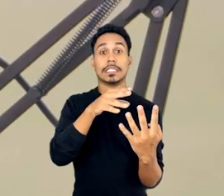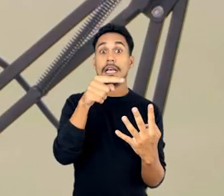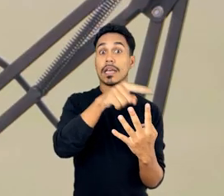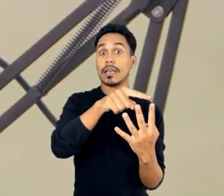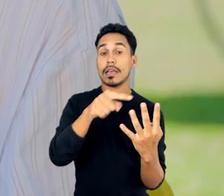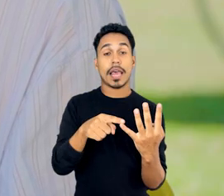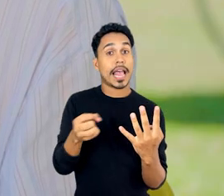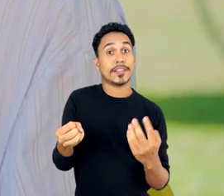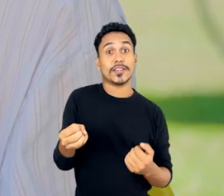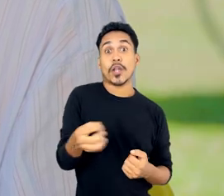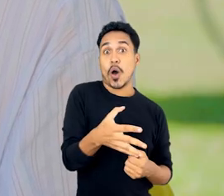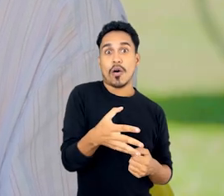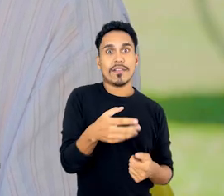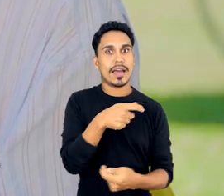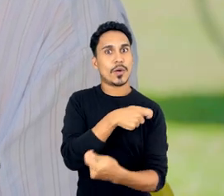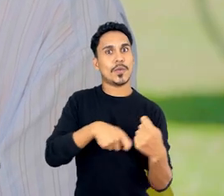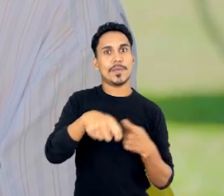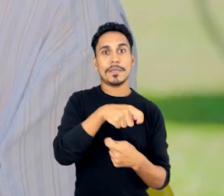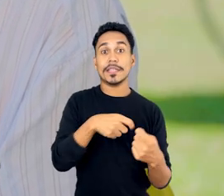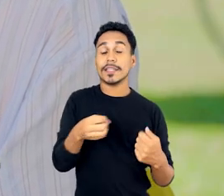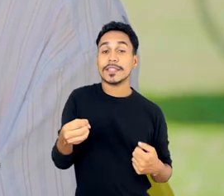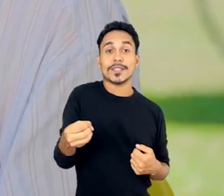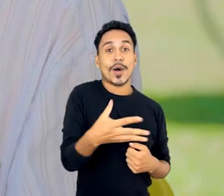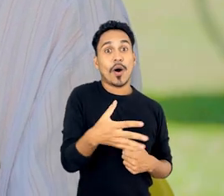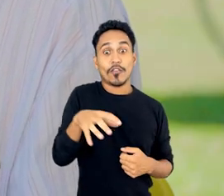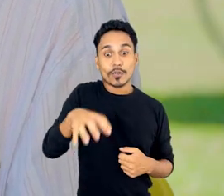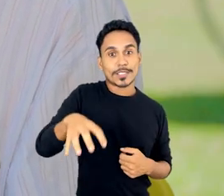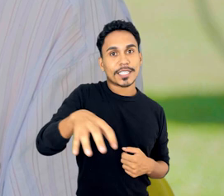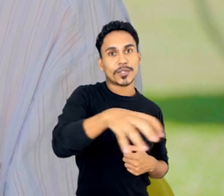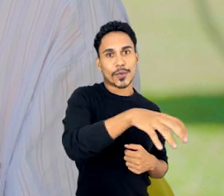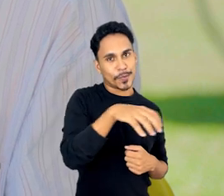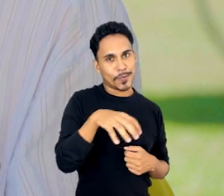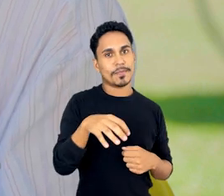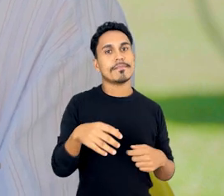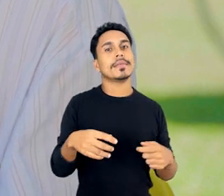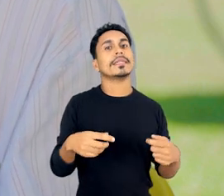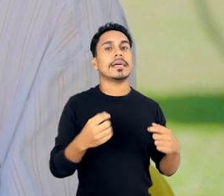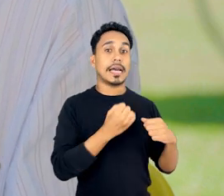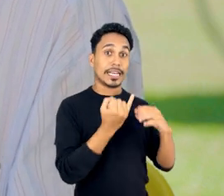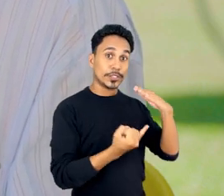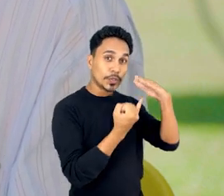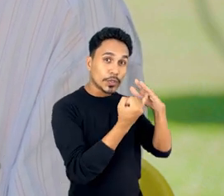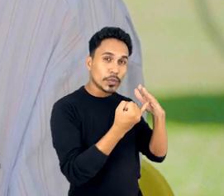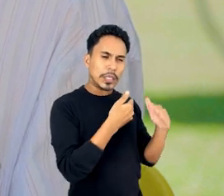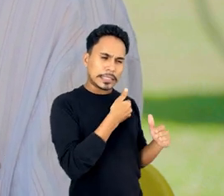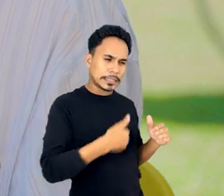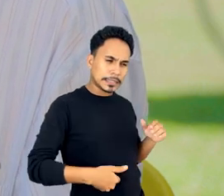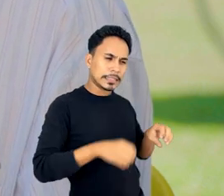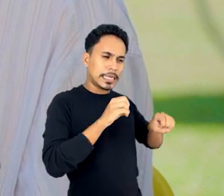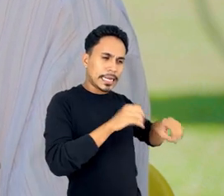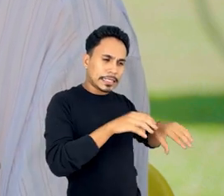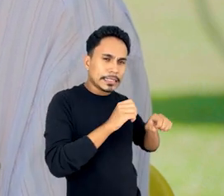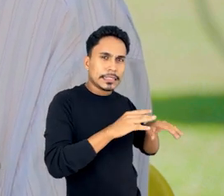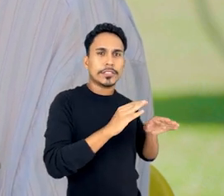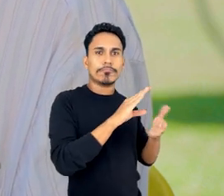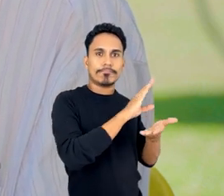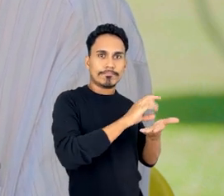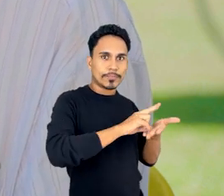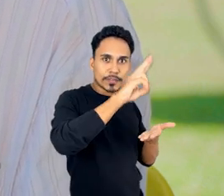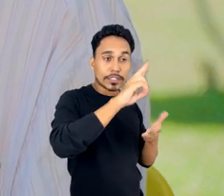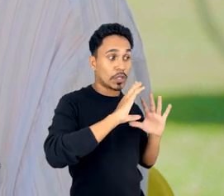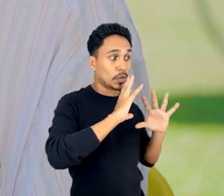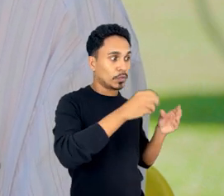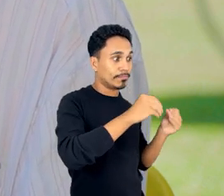que há novas demandas novos setores e que os cursos As instituições formadoras e os cursos técnicos